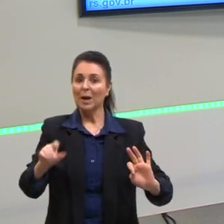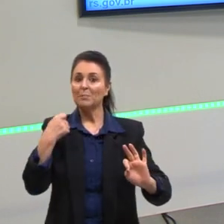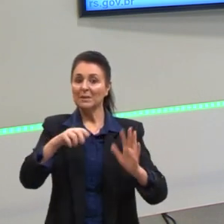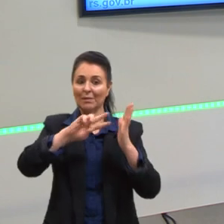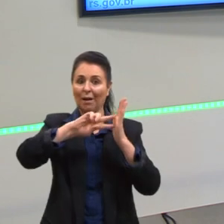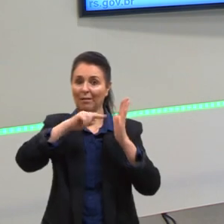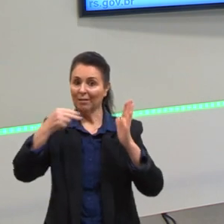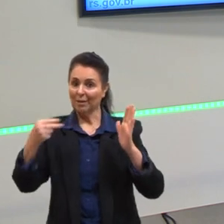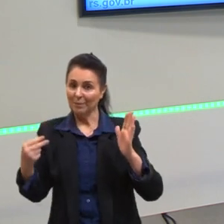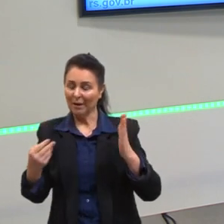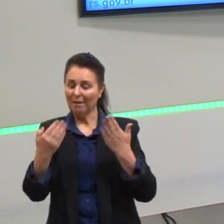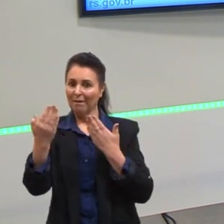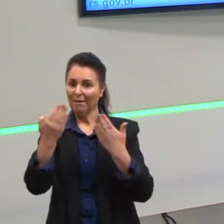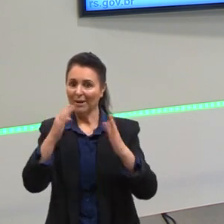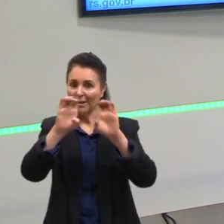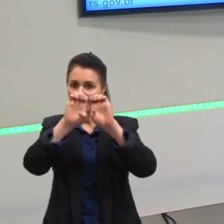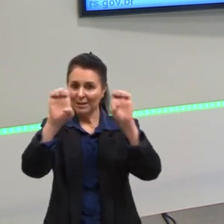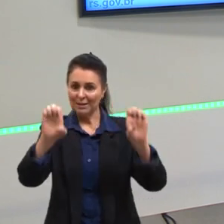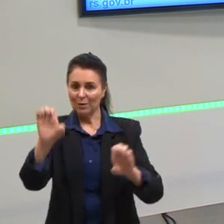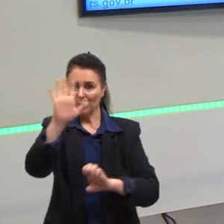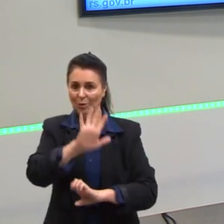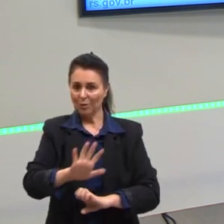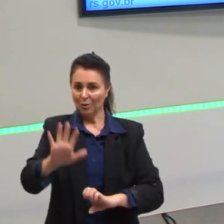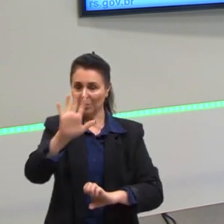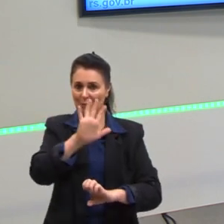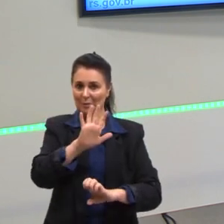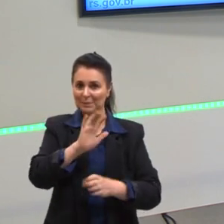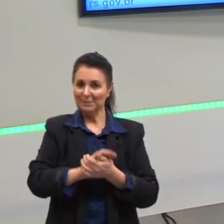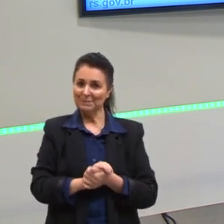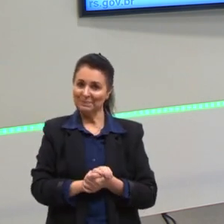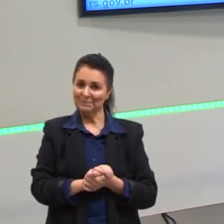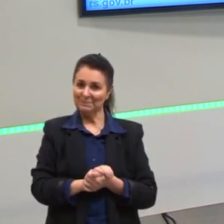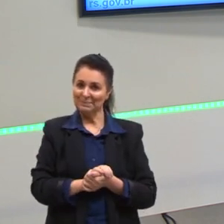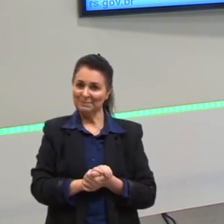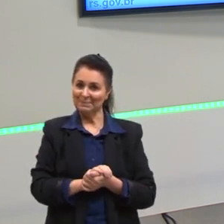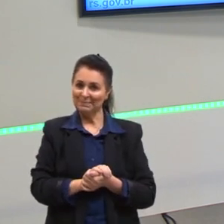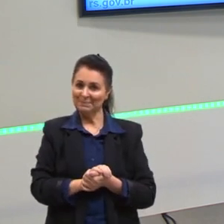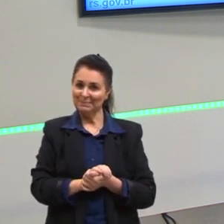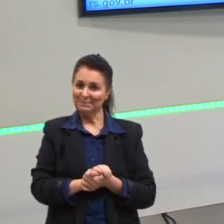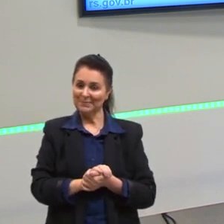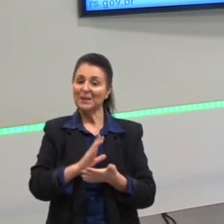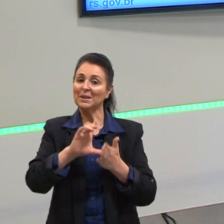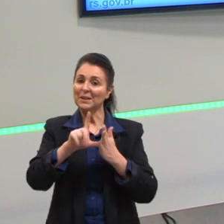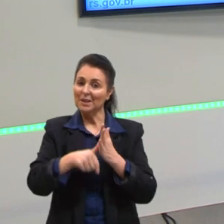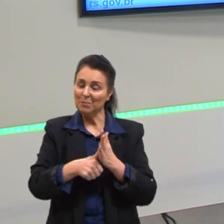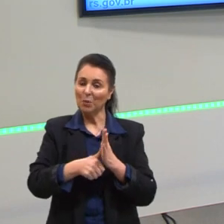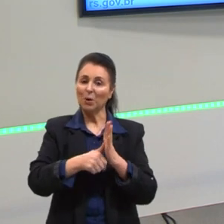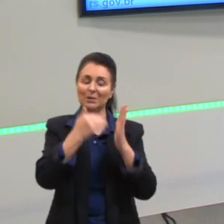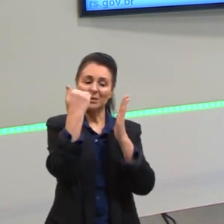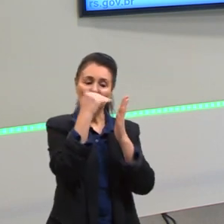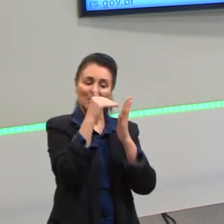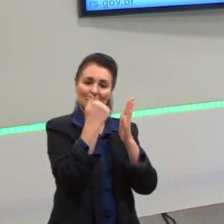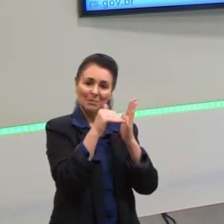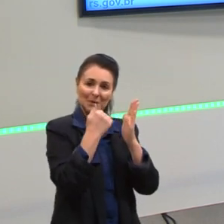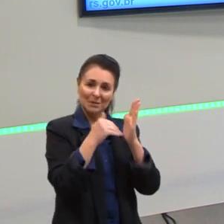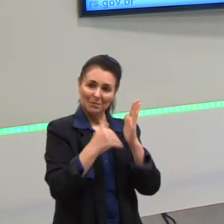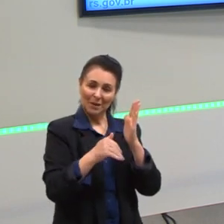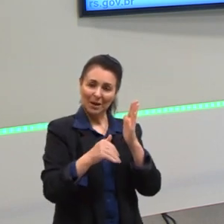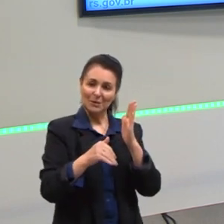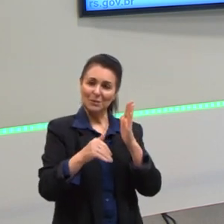interpretação e analisar equação global e a partir dessas passo a passo aí das